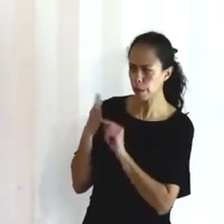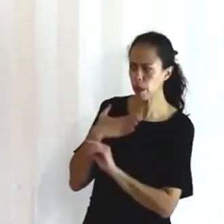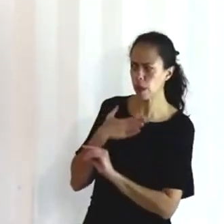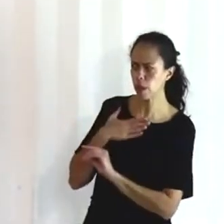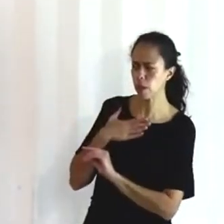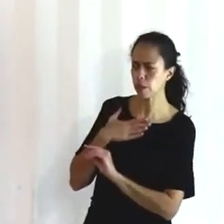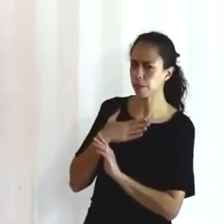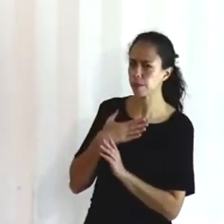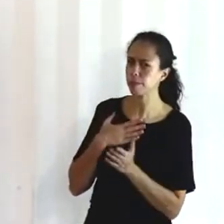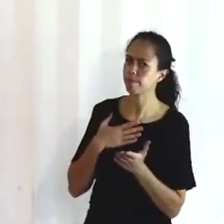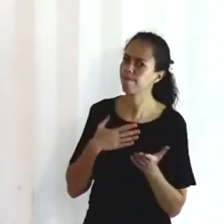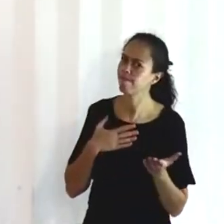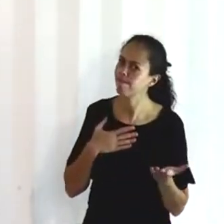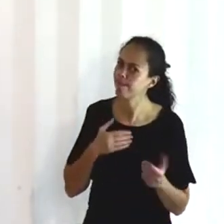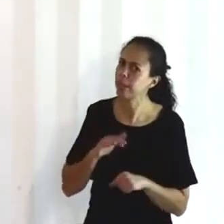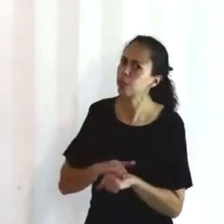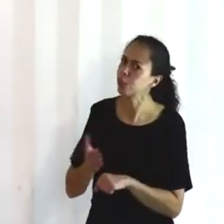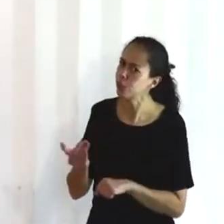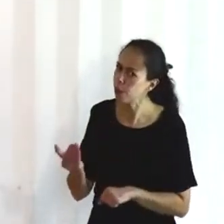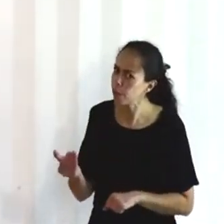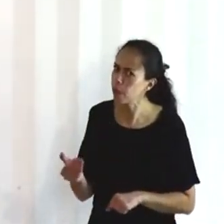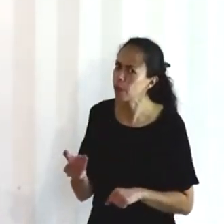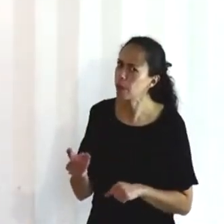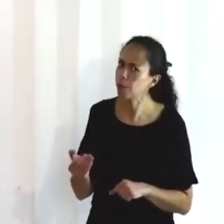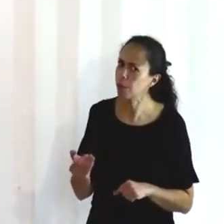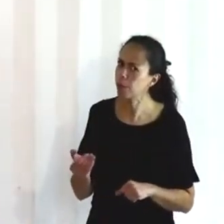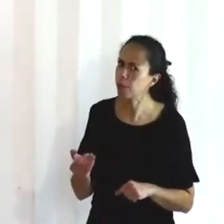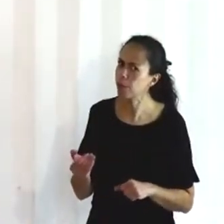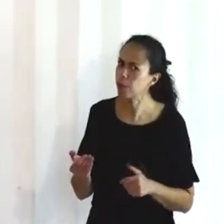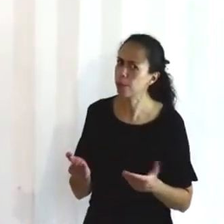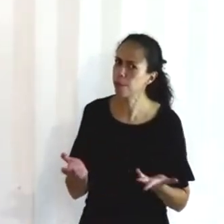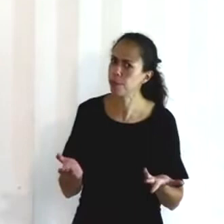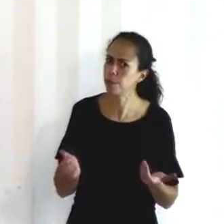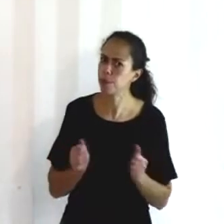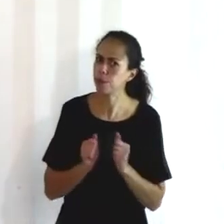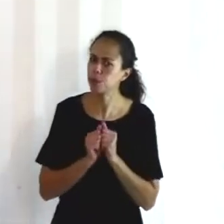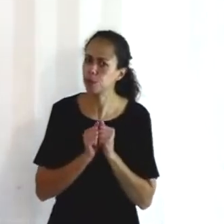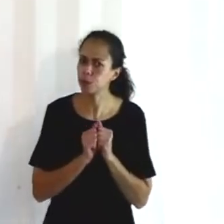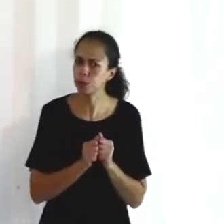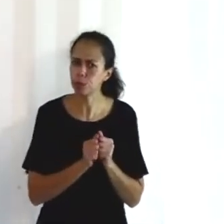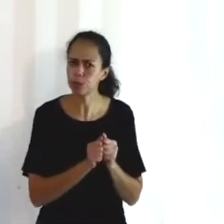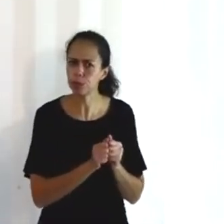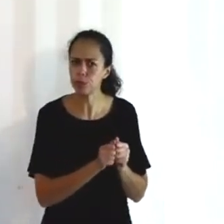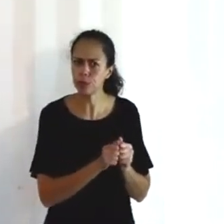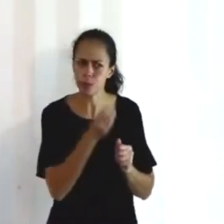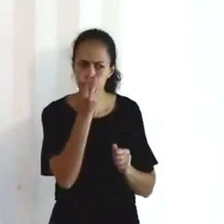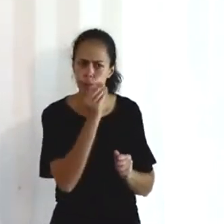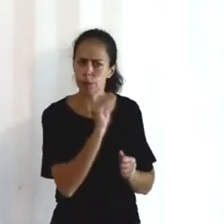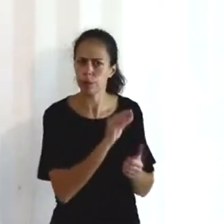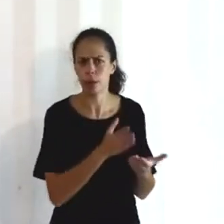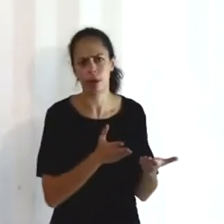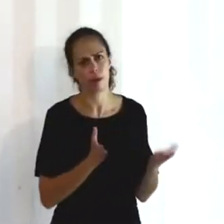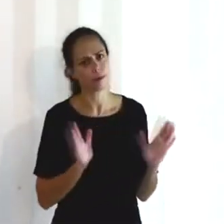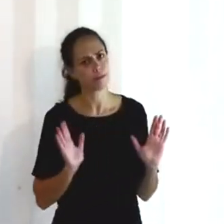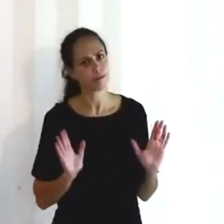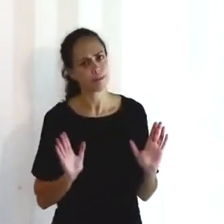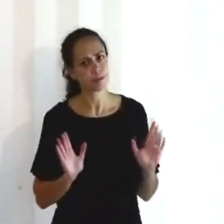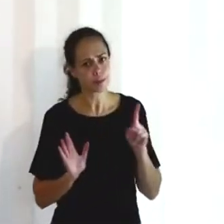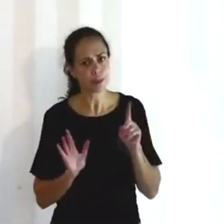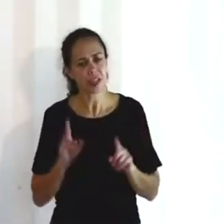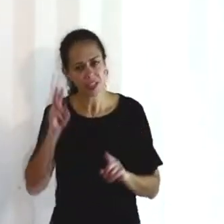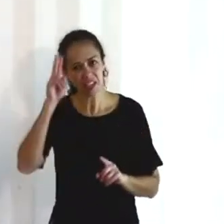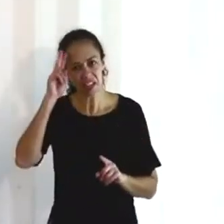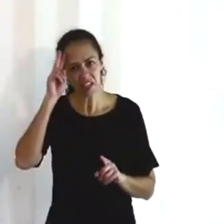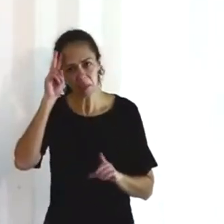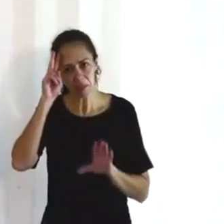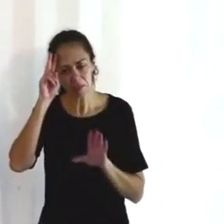Eu li uma ilustração interessante. Um menino chegou em casa, muito chateado da escola e disse: pai, eu estou com